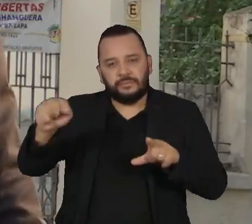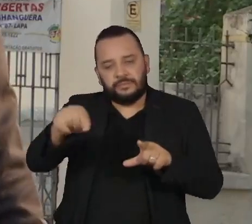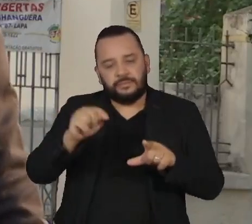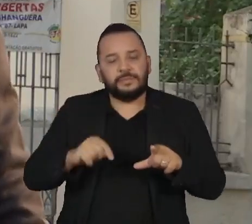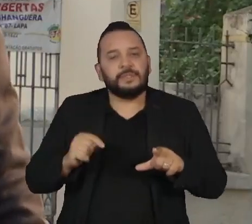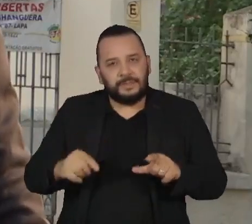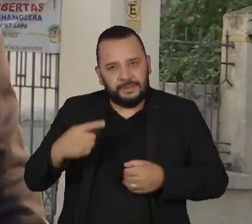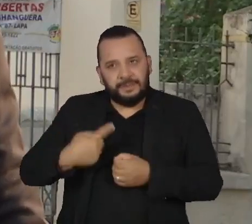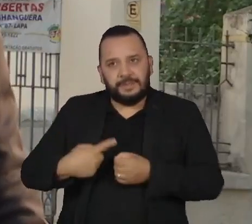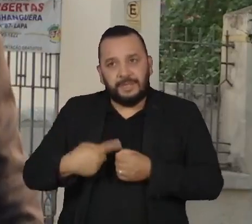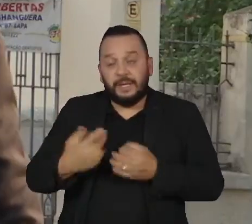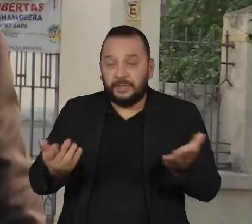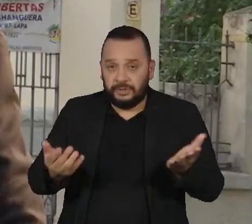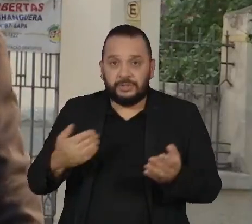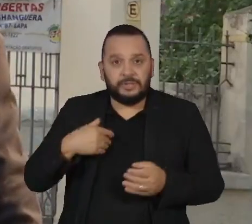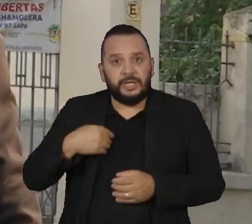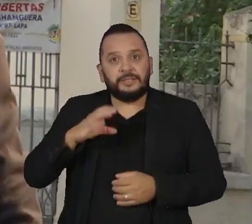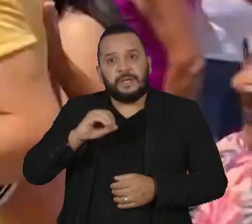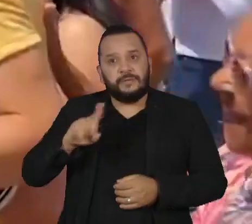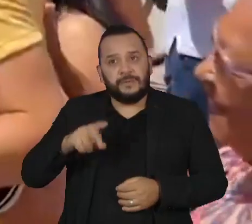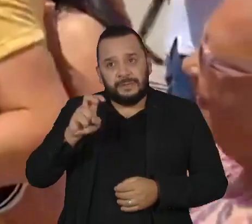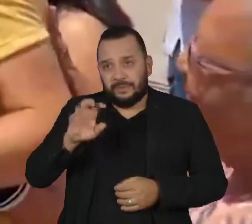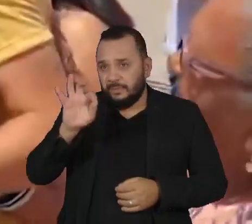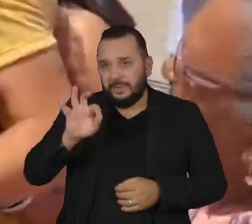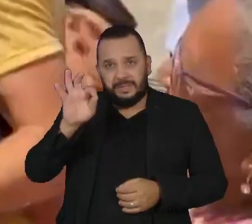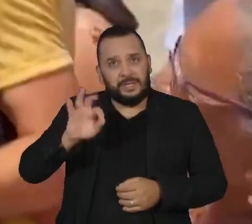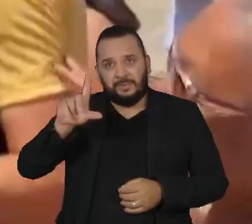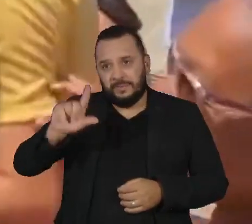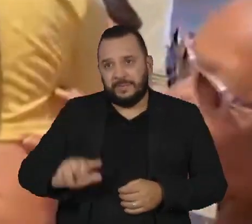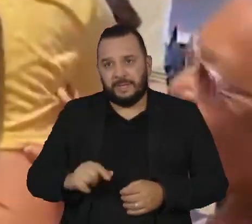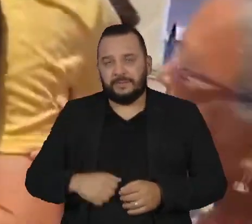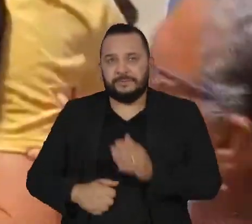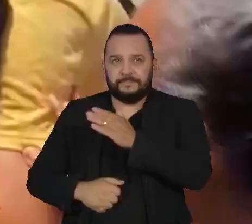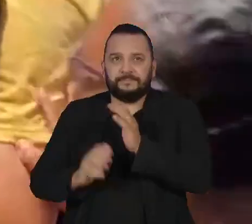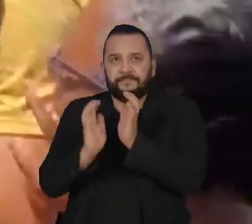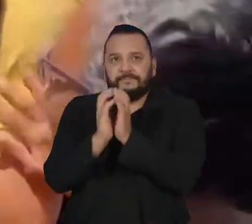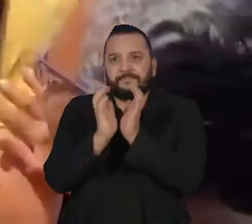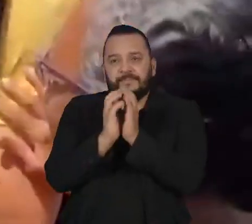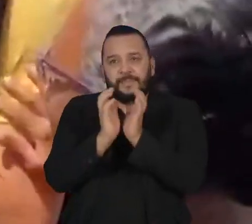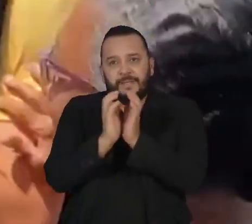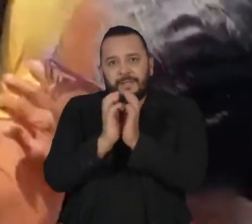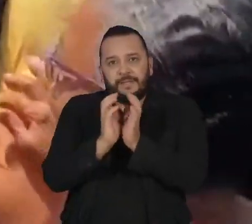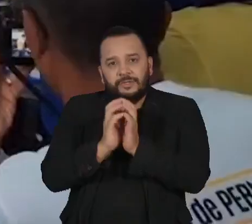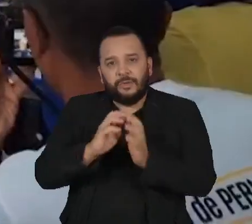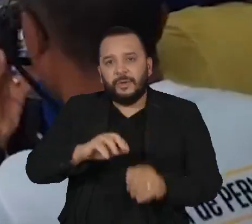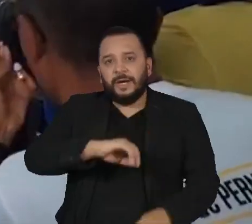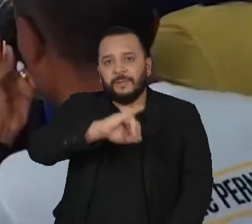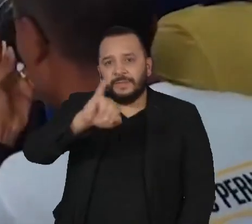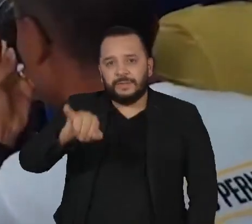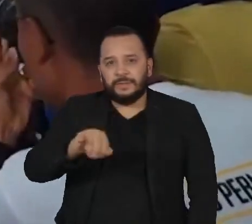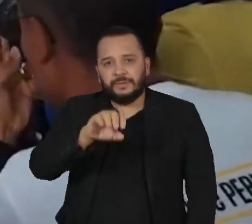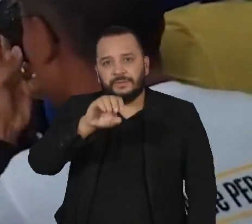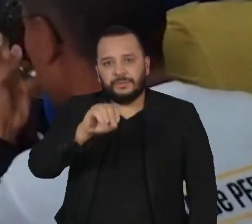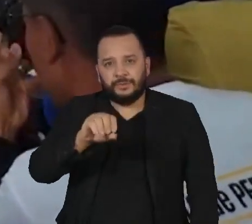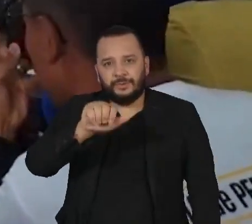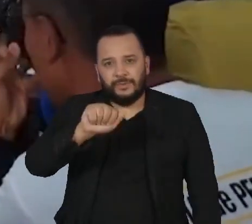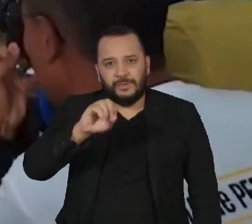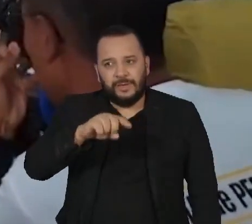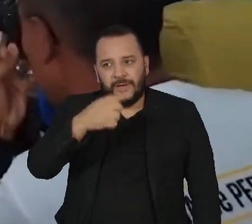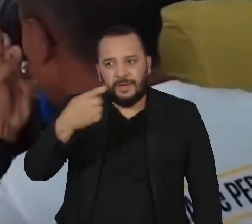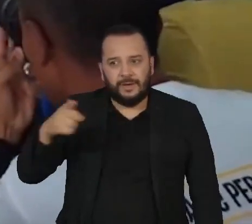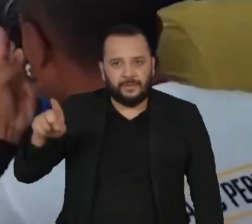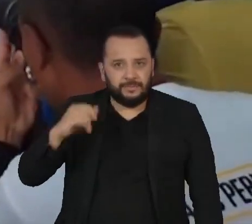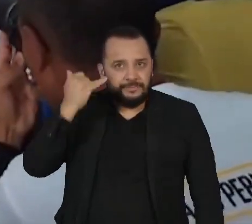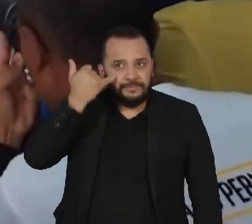% dos equipamentos disponíveis no Recife o Prefeito João Campos do PSB lidera as pesquisas com